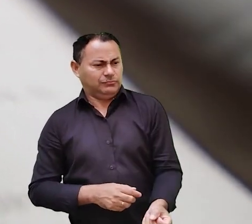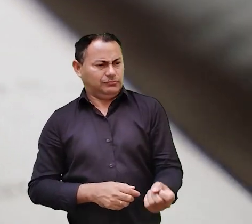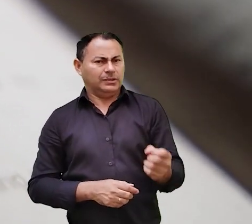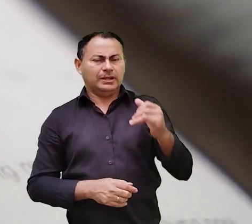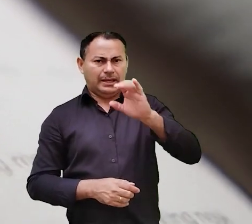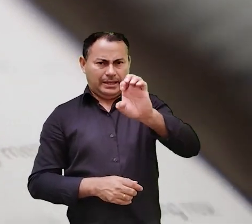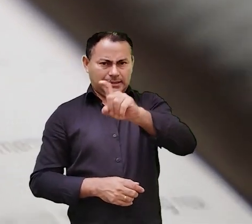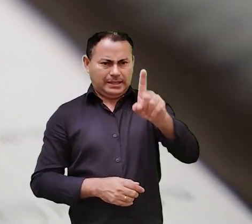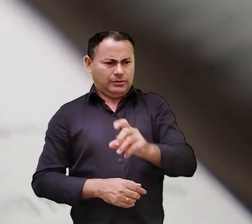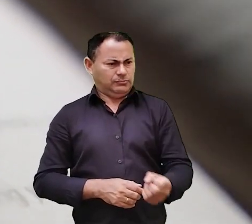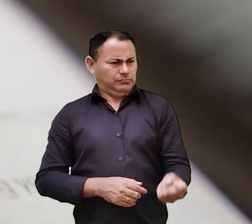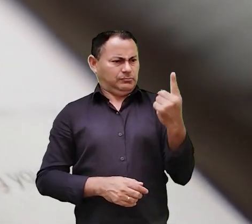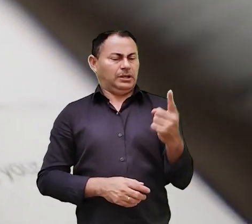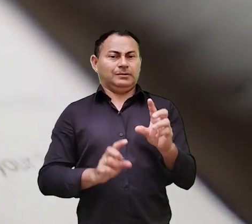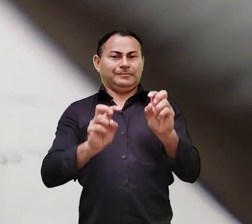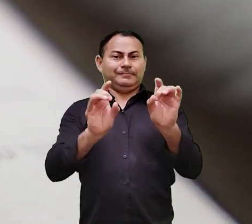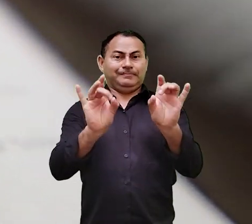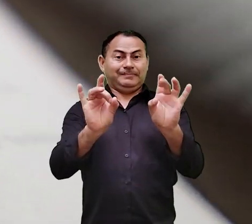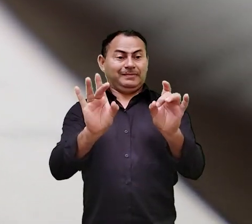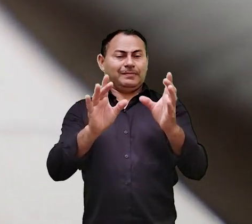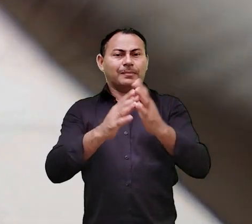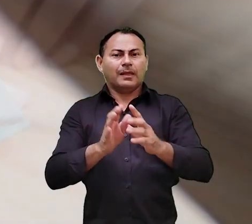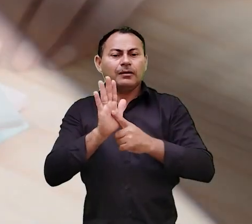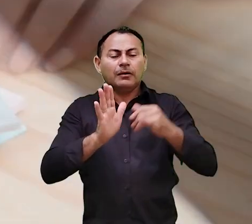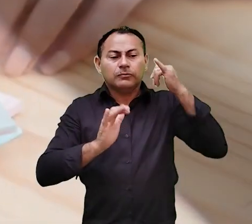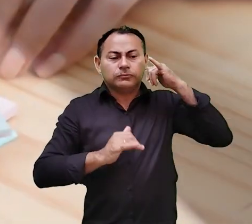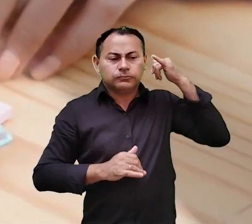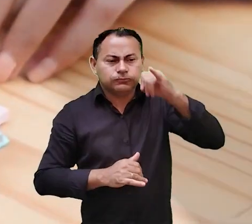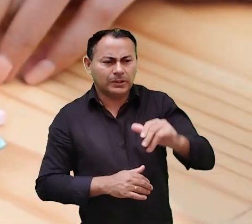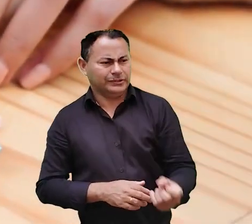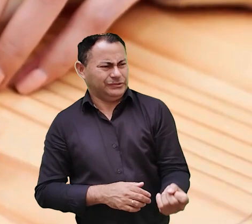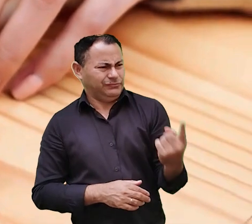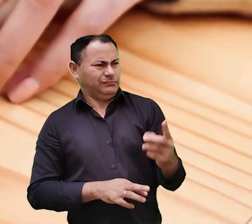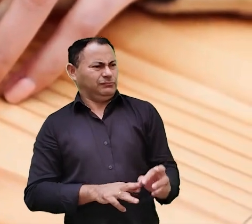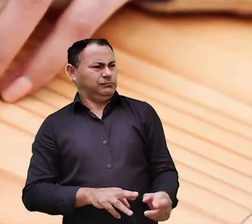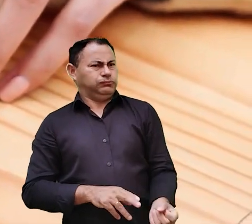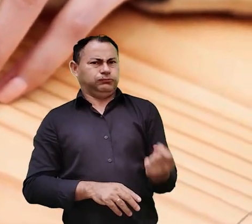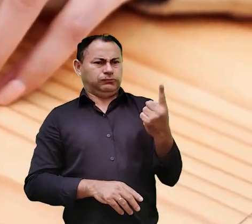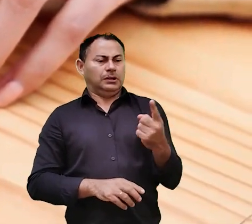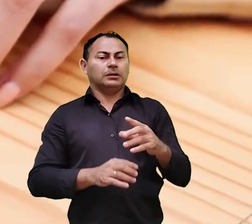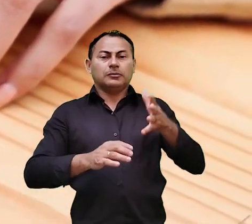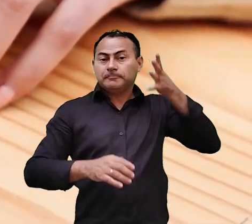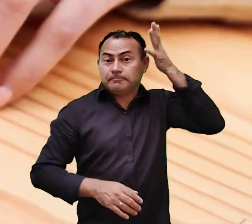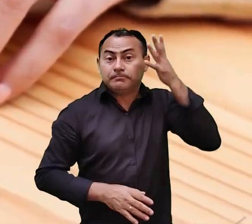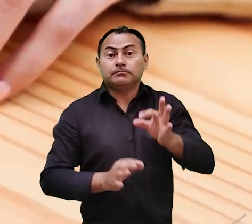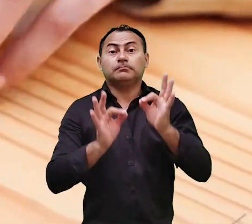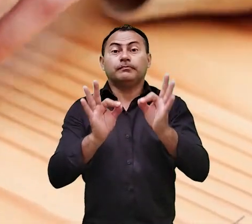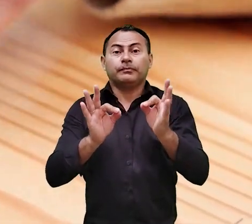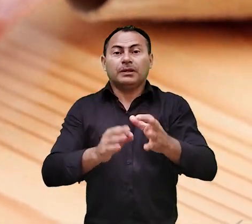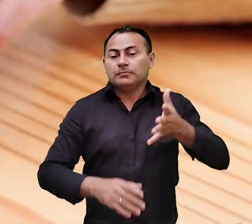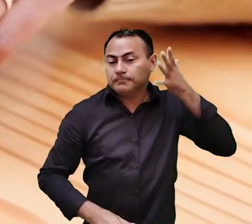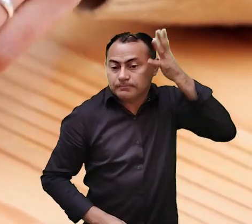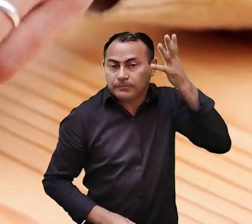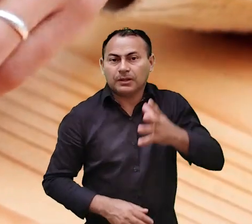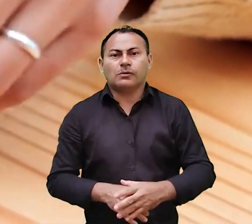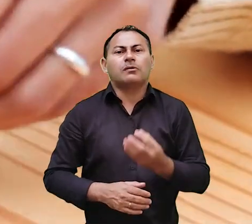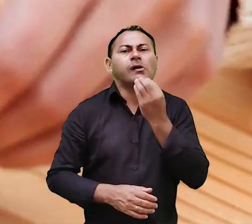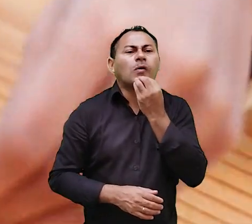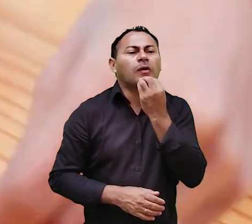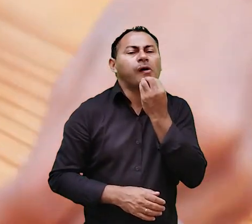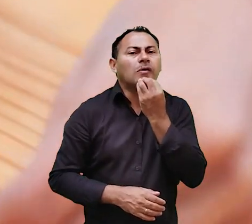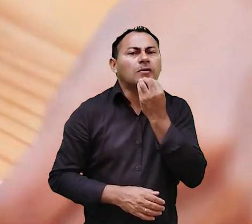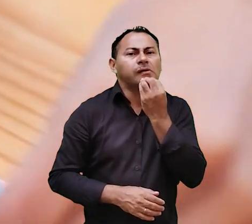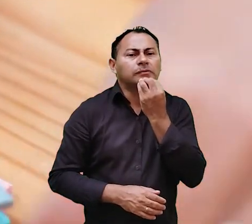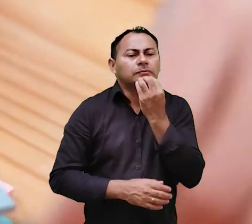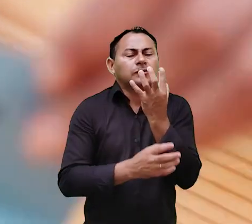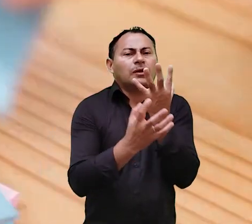profeta estranho e extraordinário, que nos revela profecias estranhas e extraordinárias em suas pregações. Esse sermão dos